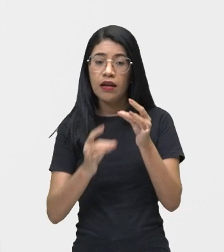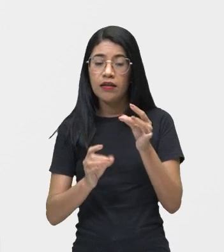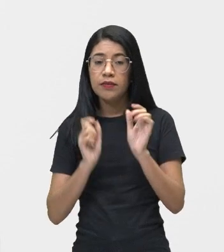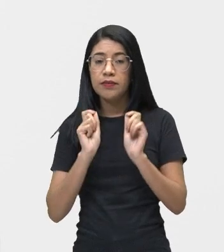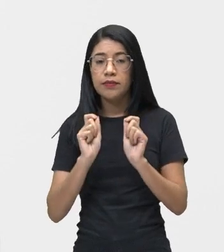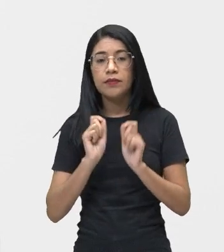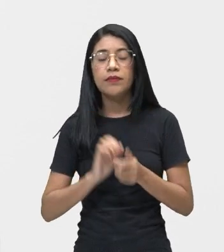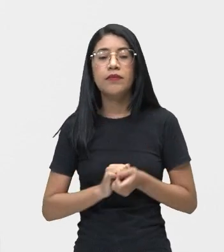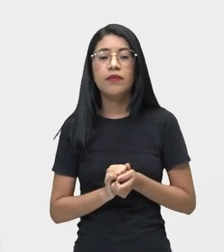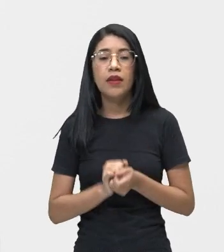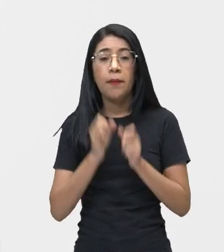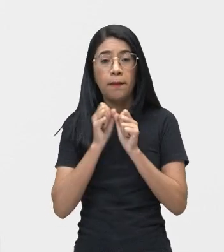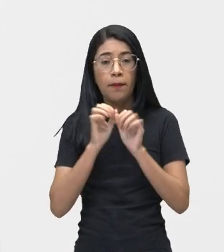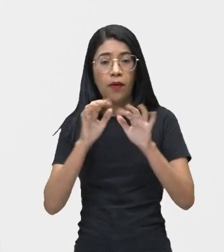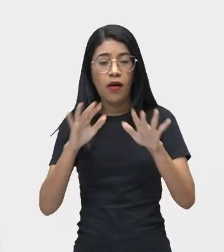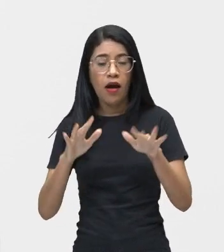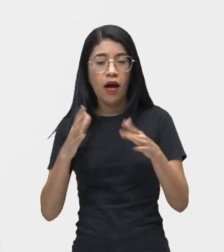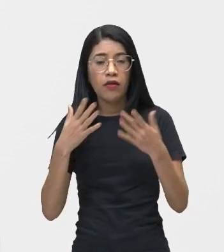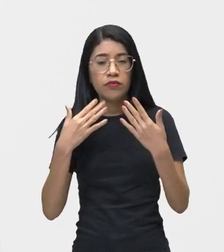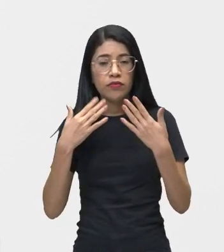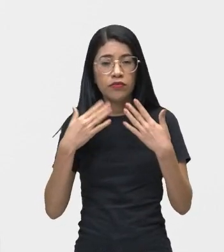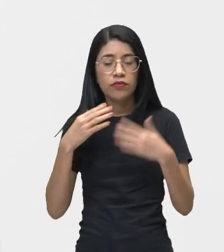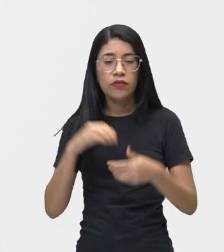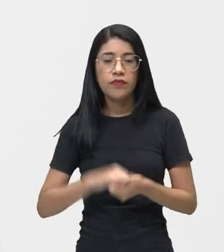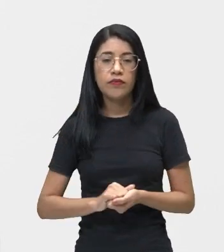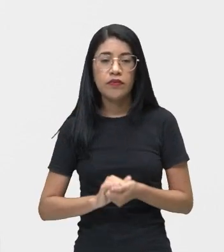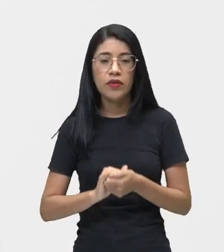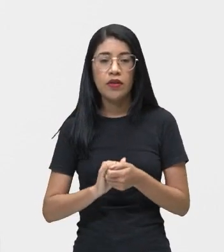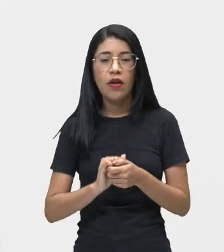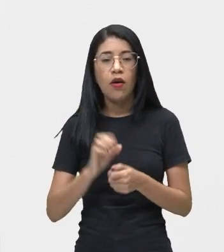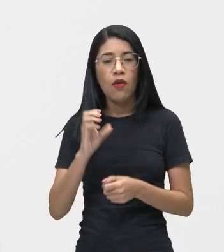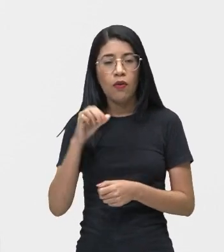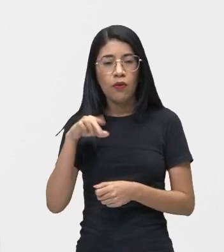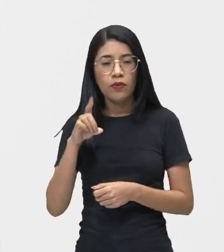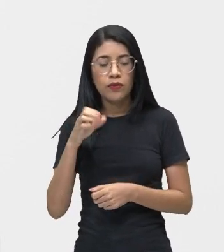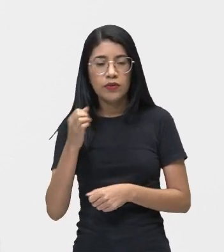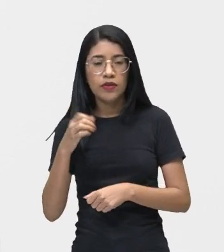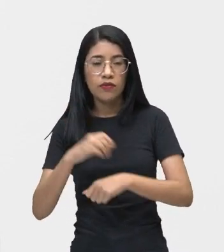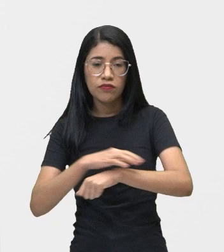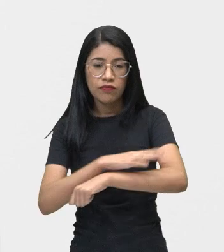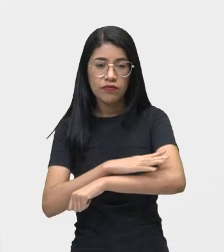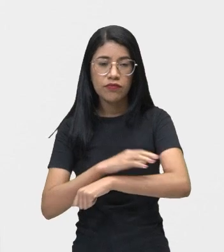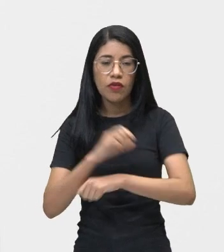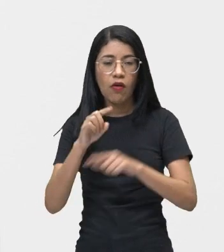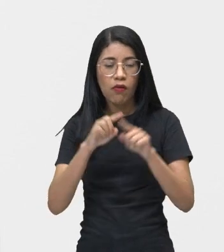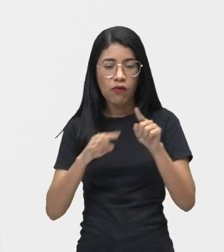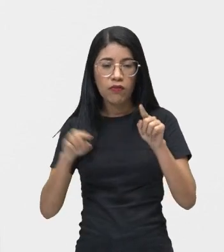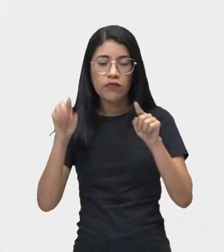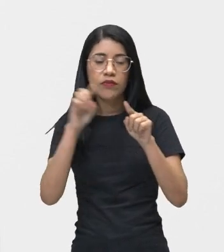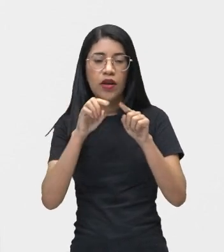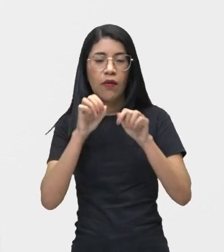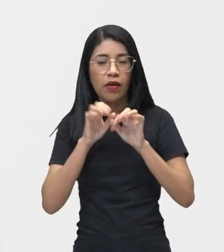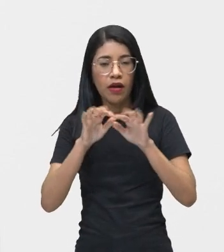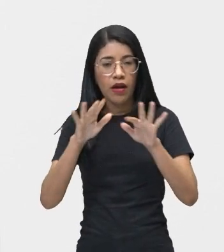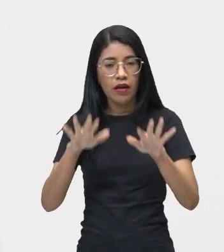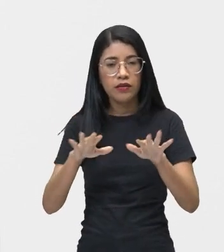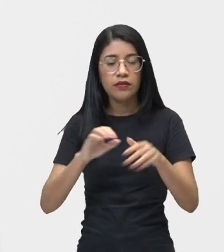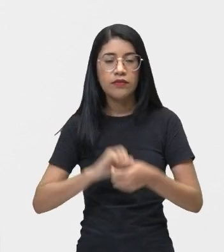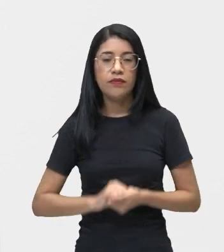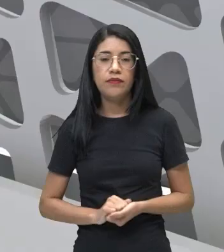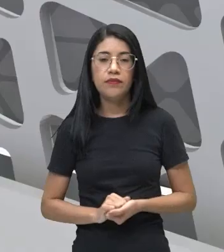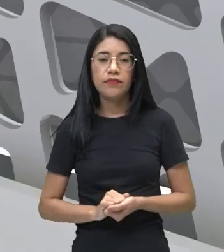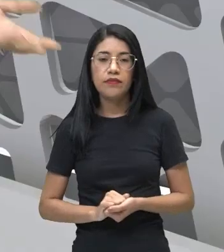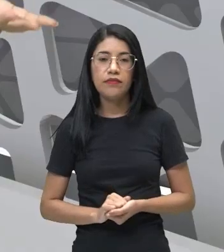detalhamento, propagação de calor, condução, convecção e irradiação ou